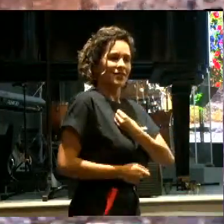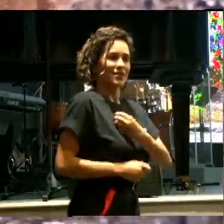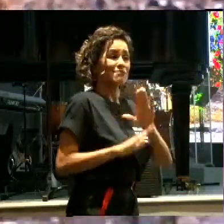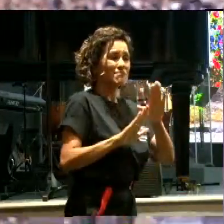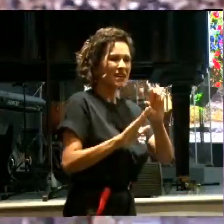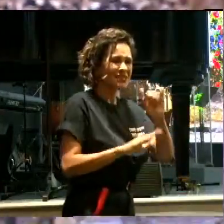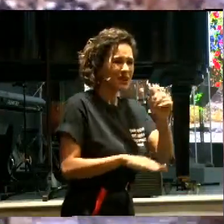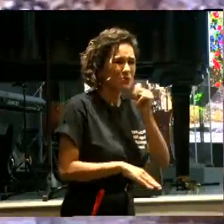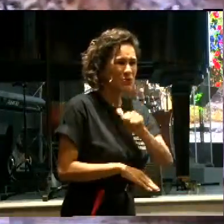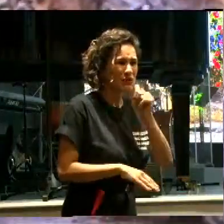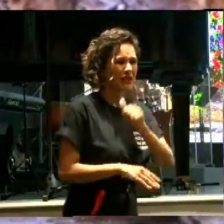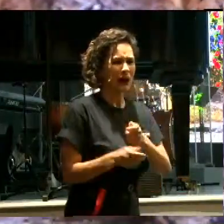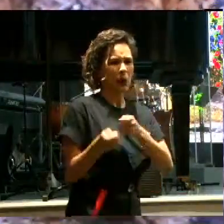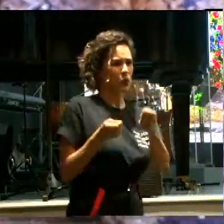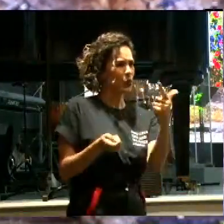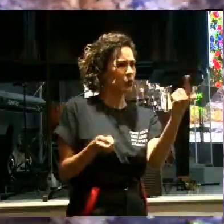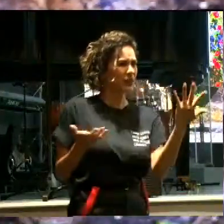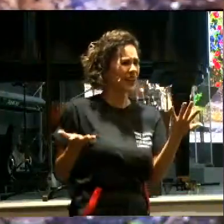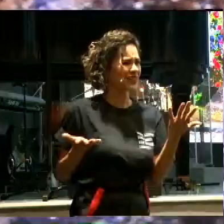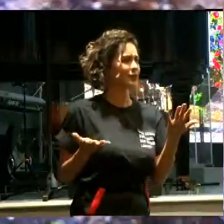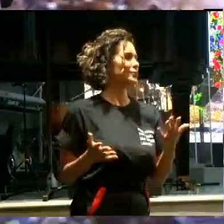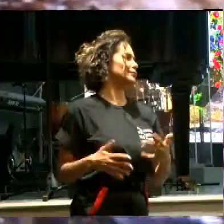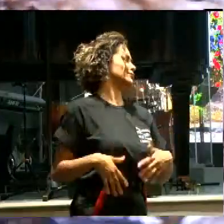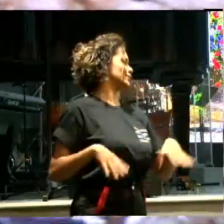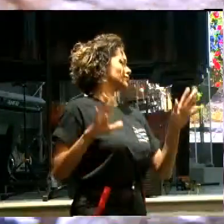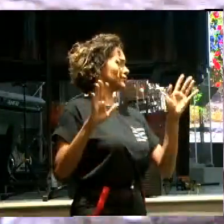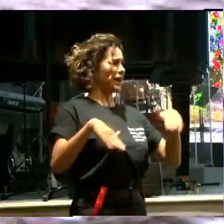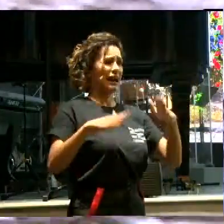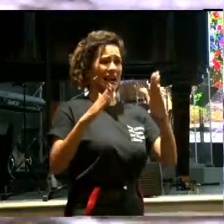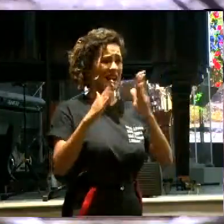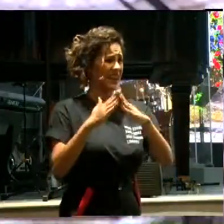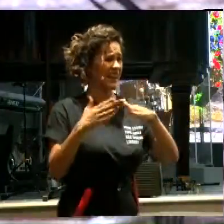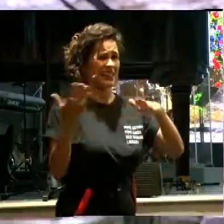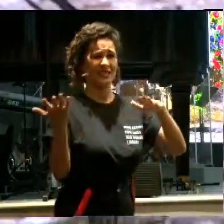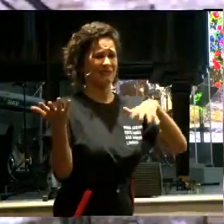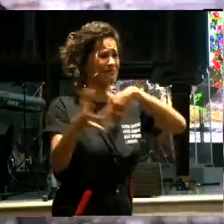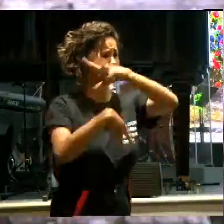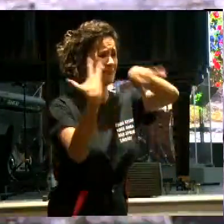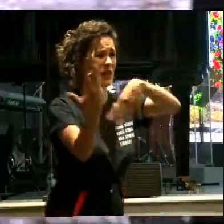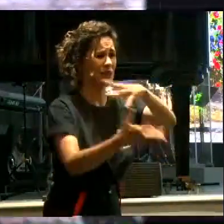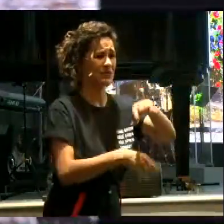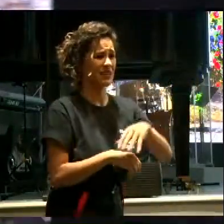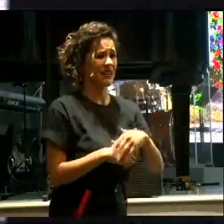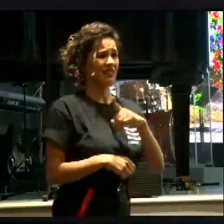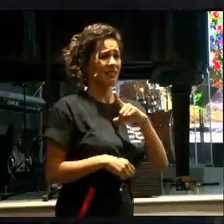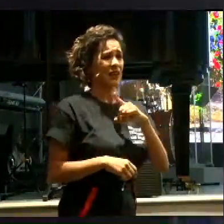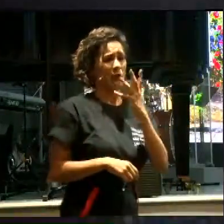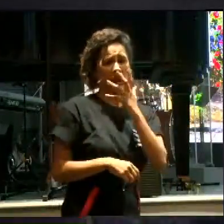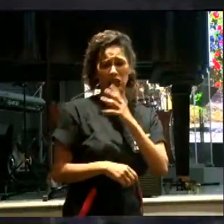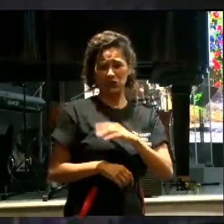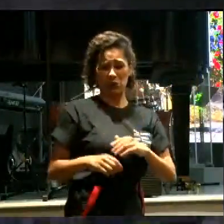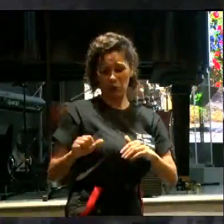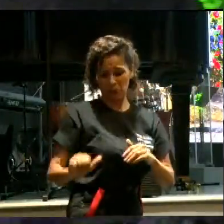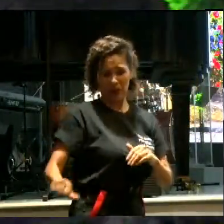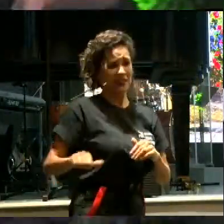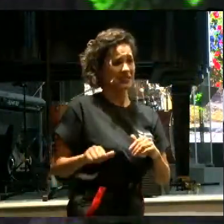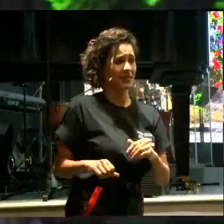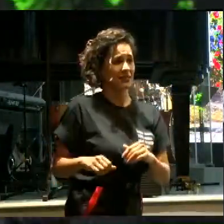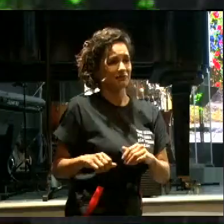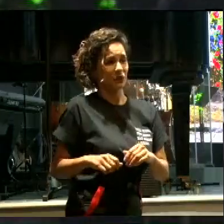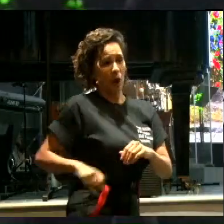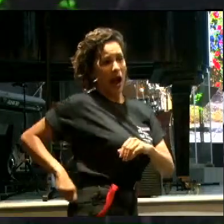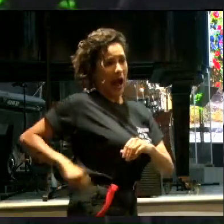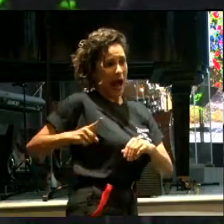você está descontrolada, aí minha filha, você pisa no rabo do gato, você bate no cachorro, todo mundo foge de você, é